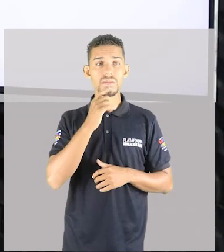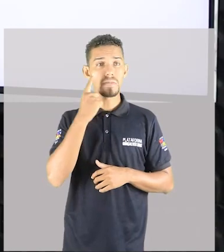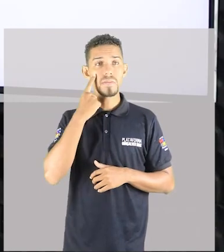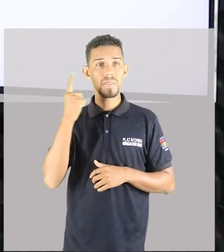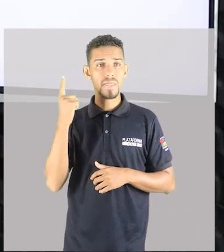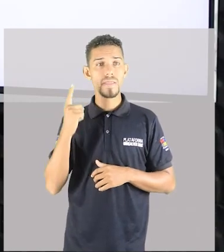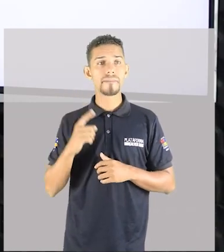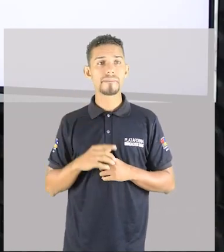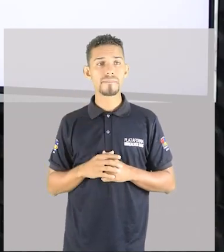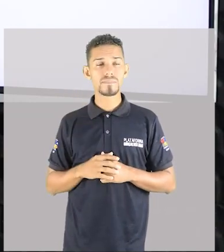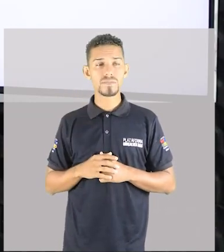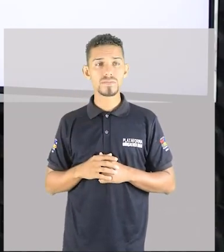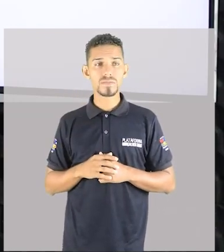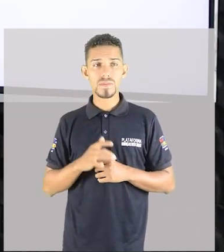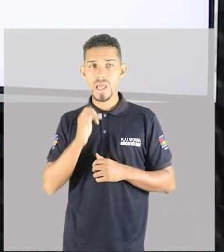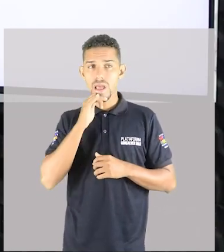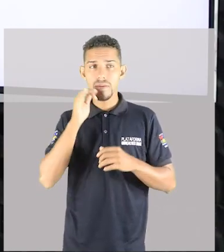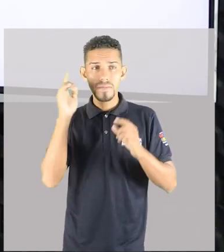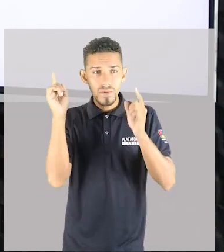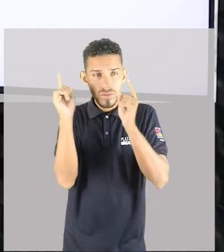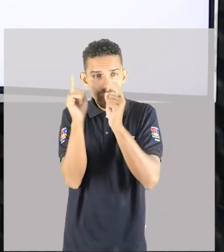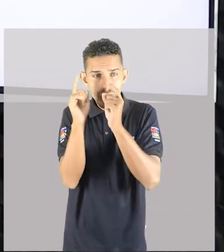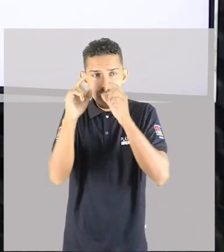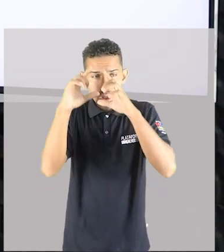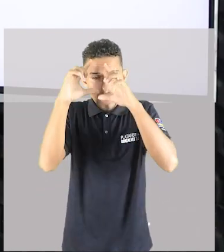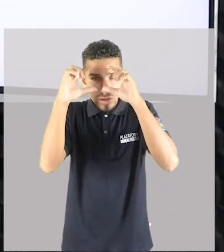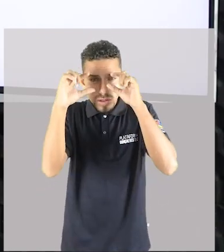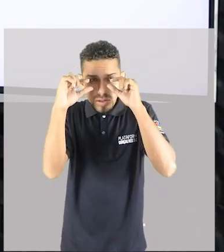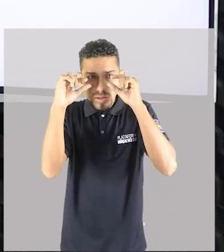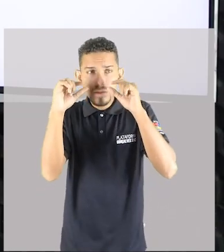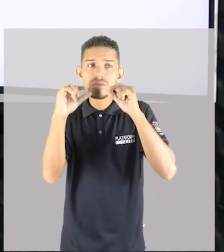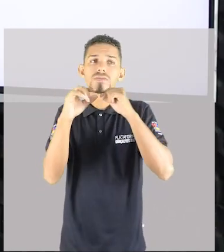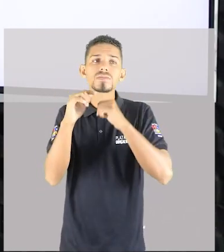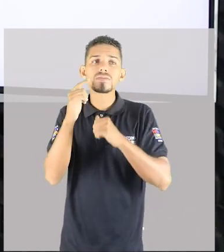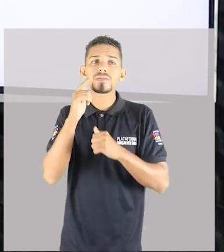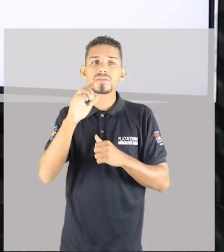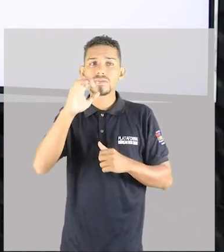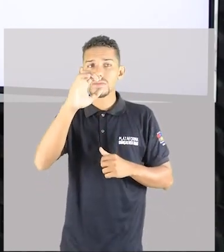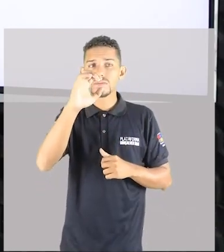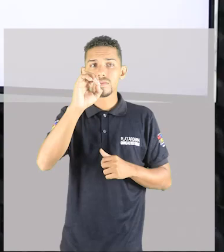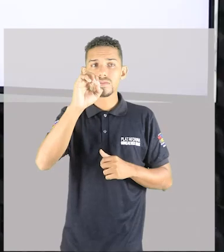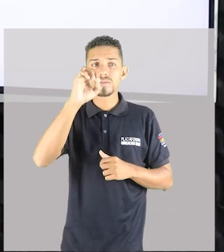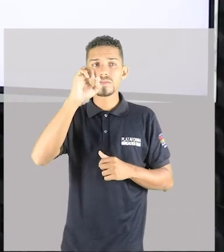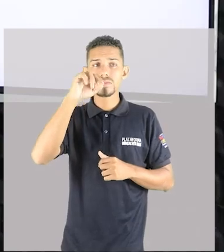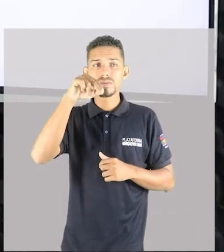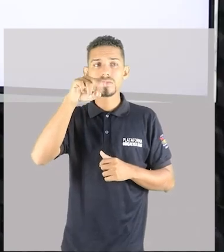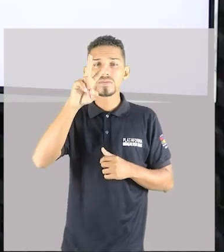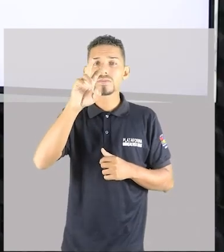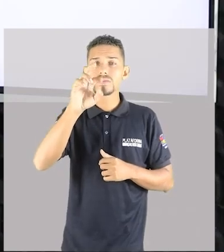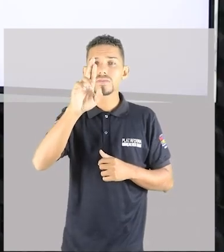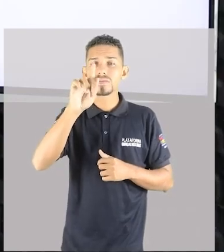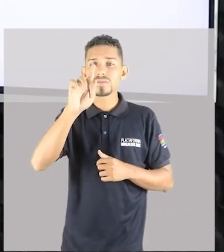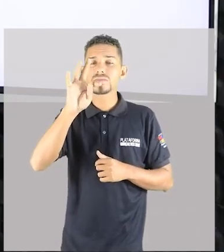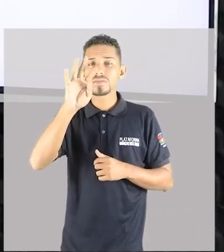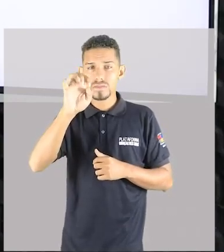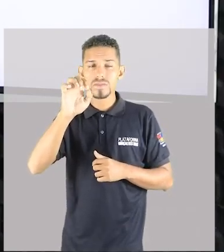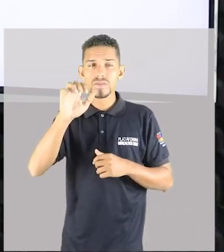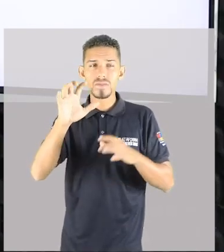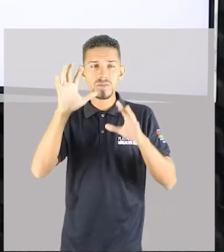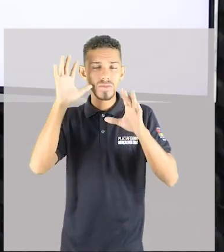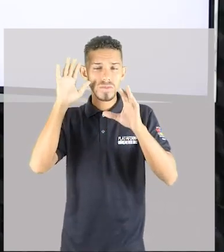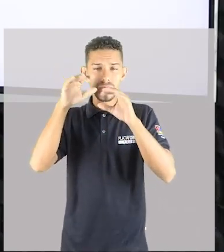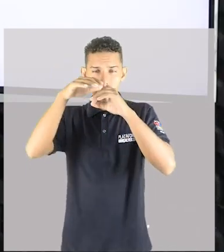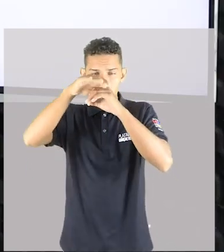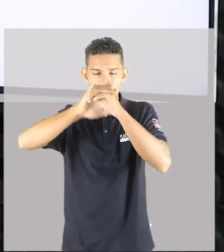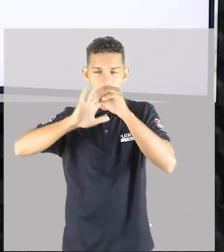hipermetropia, certo? Com o olho é mais curto, a imagem se forma com a lente a imagem se forma atrás da retina e a lente convergente traz essa imagem